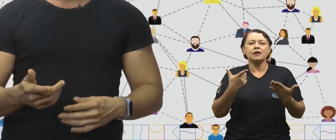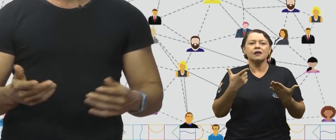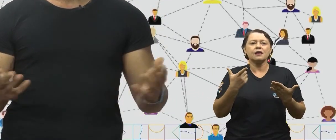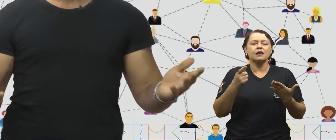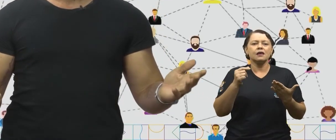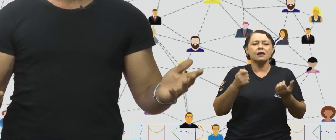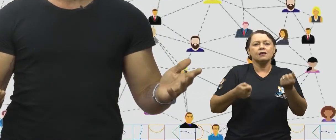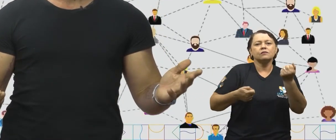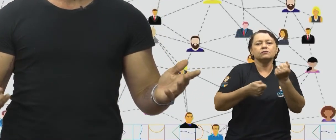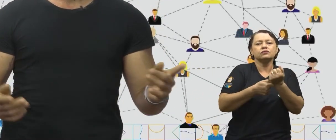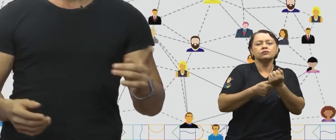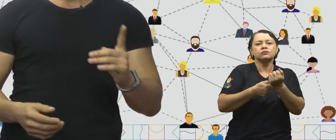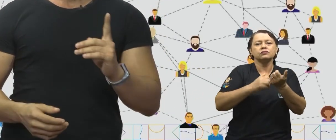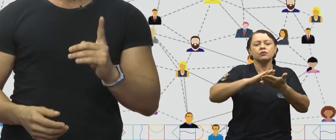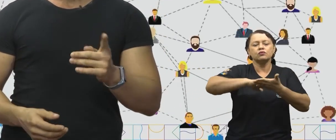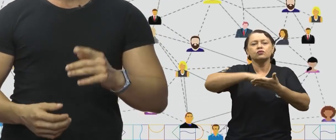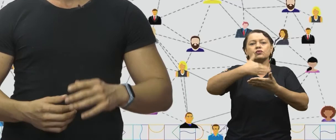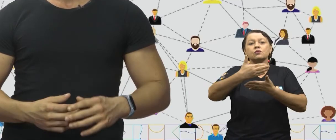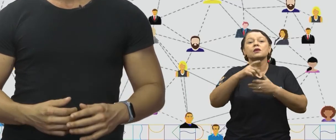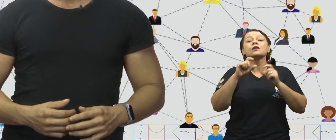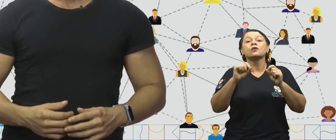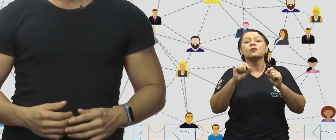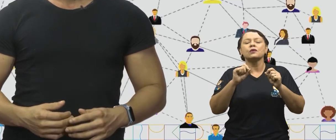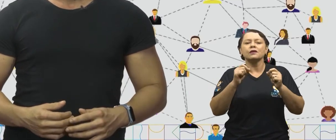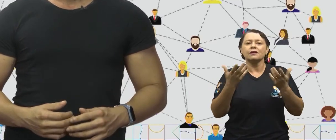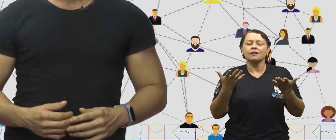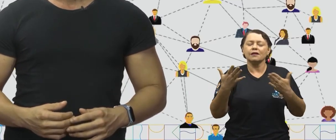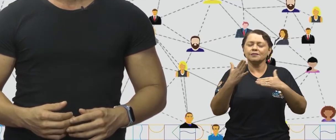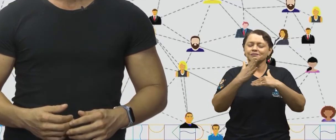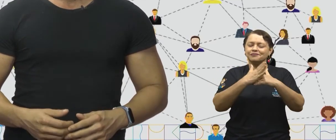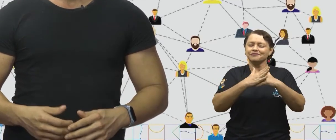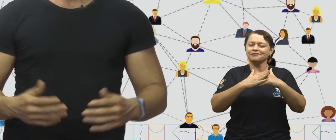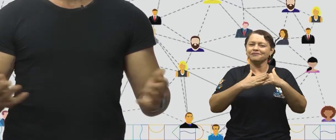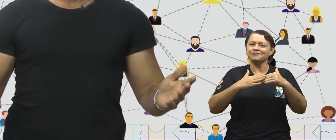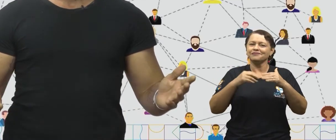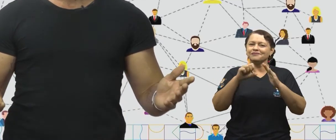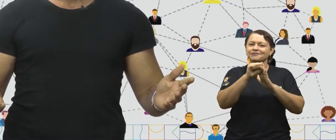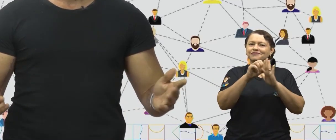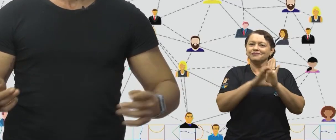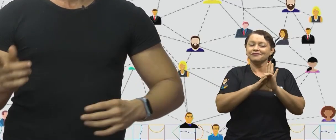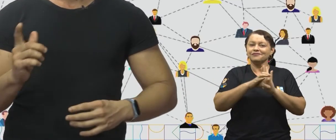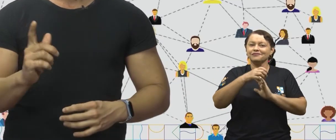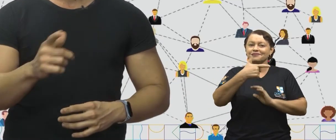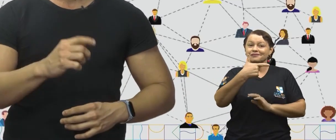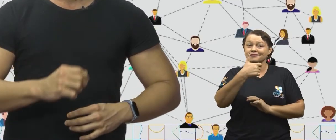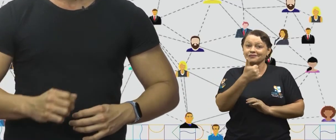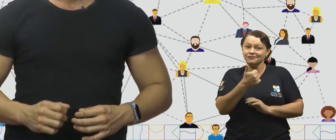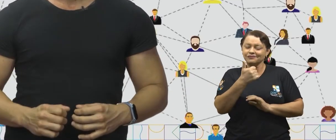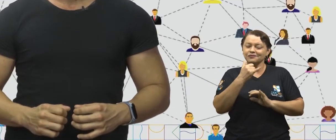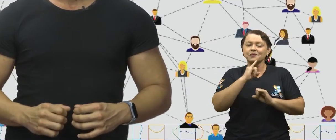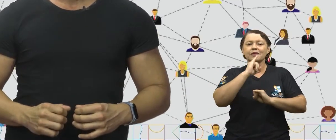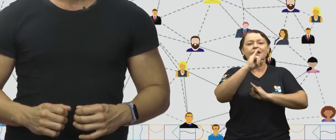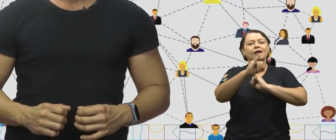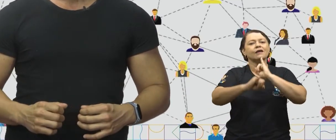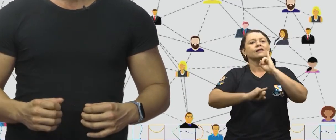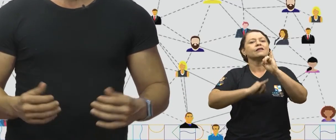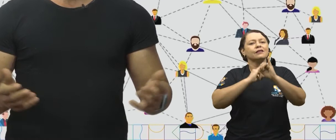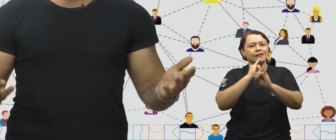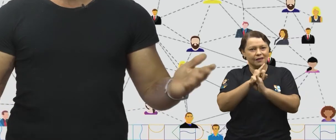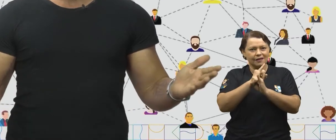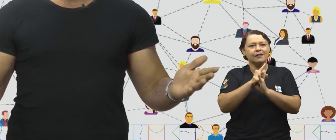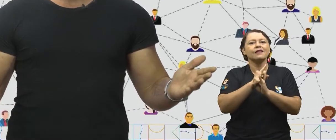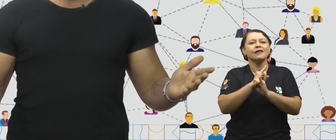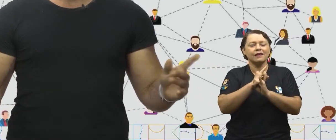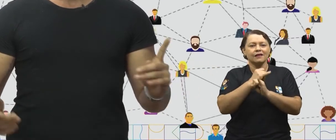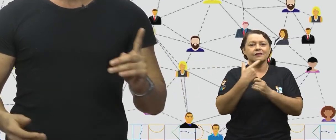computadores, o que foi feito? A queridinha do século XXI, a internet, que surgiu lá no século XX.